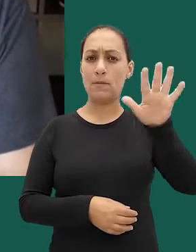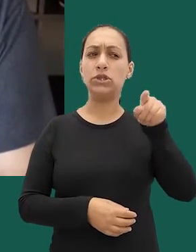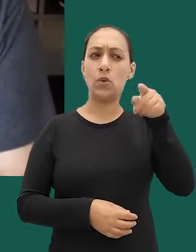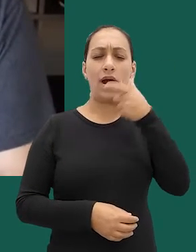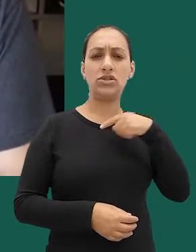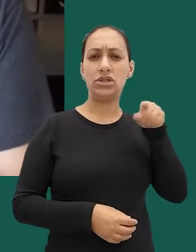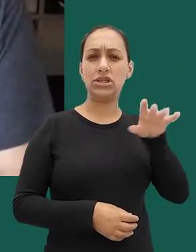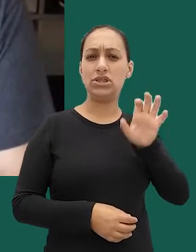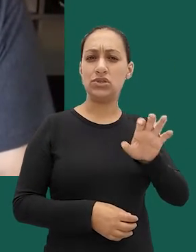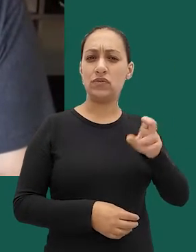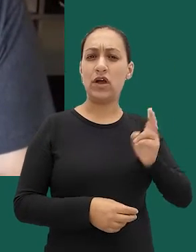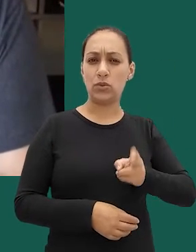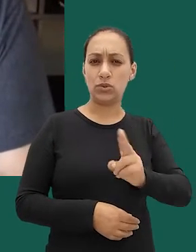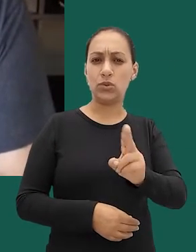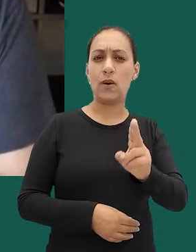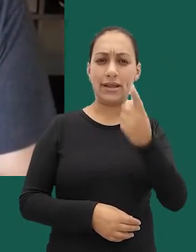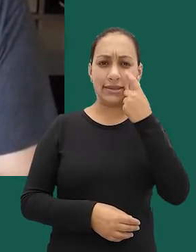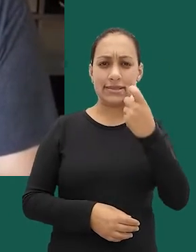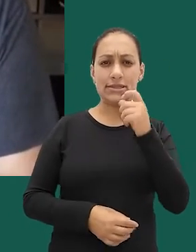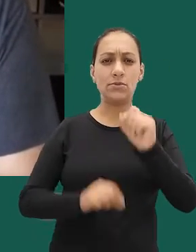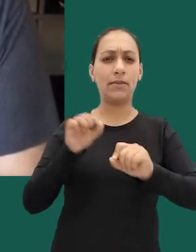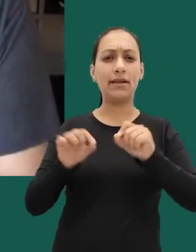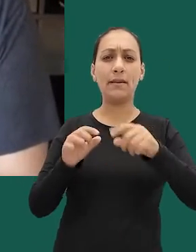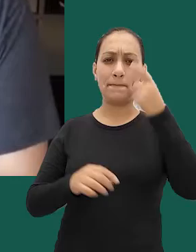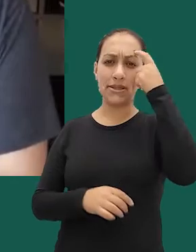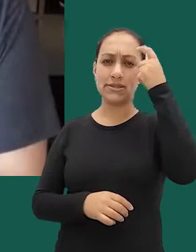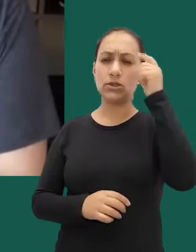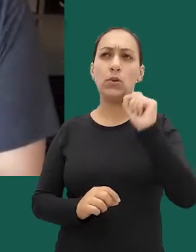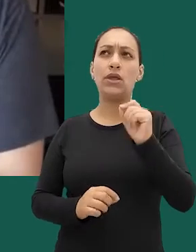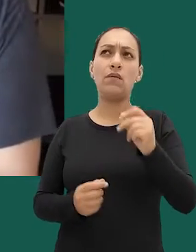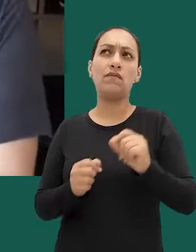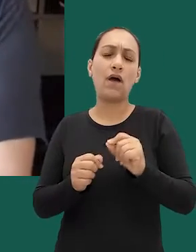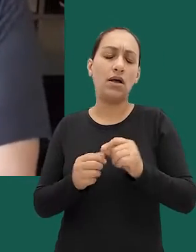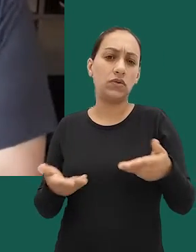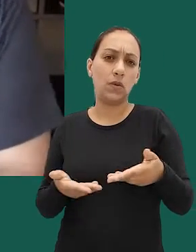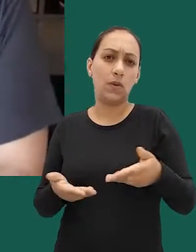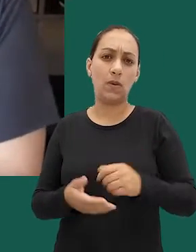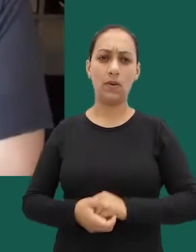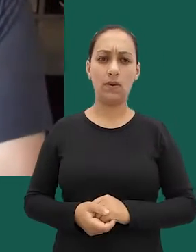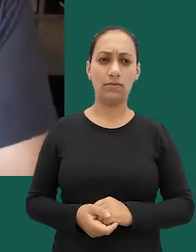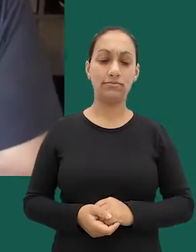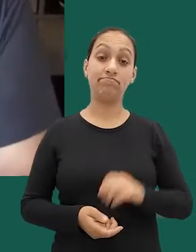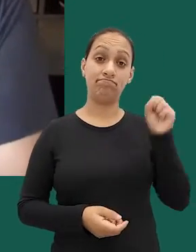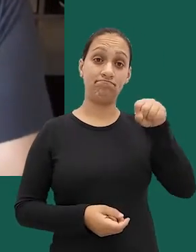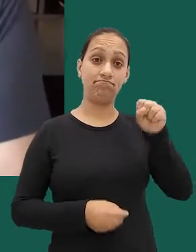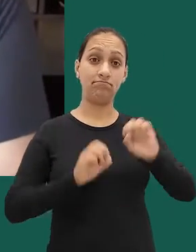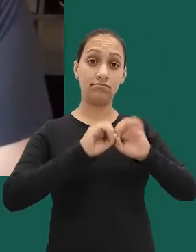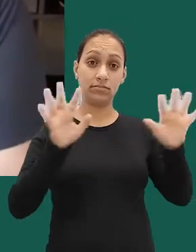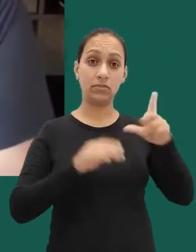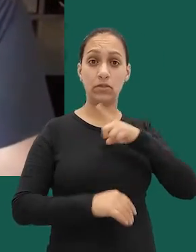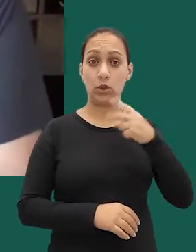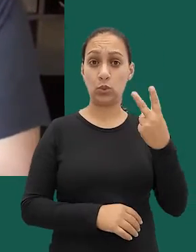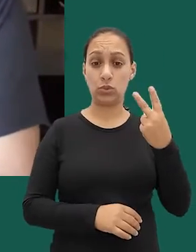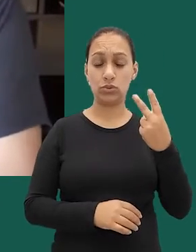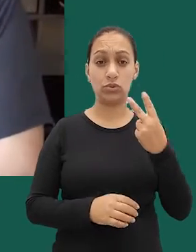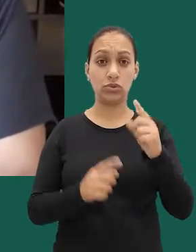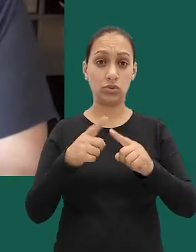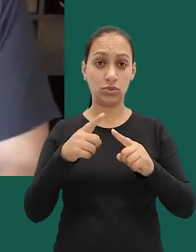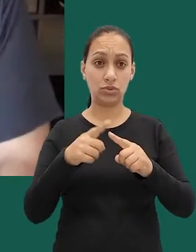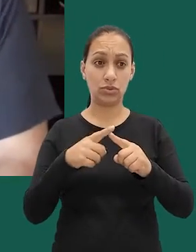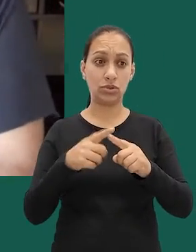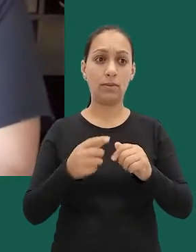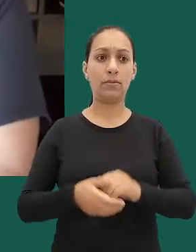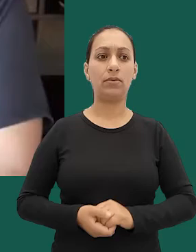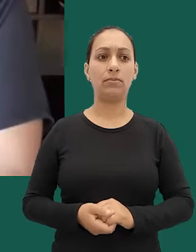ser interessante para quem está pensando o que eu faço agora? Uhum. Sim, claro. Existem 2 tipos de bootcamps para as pessoas